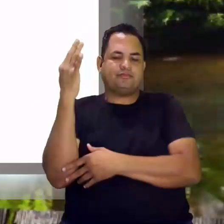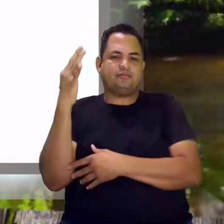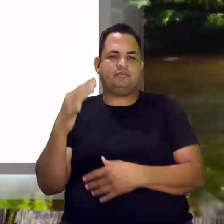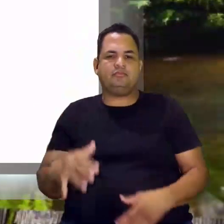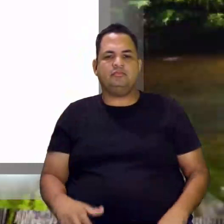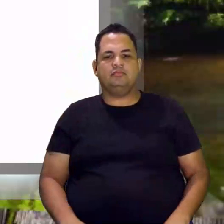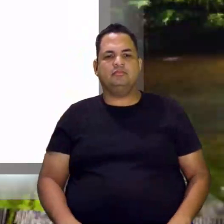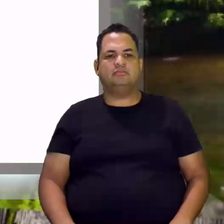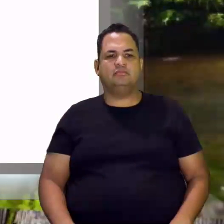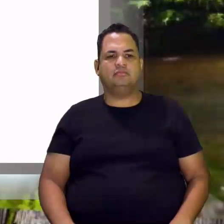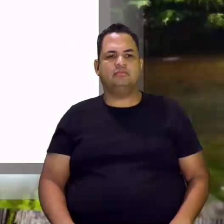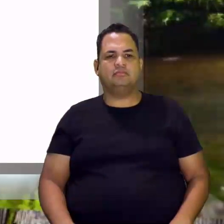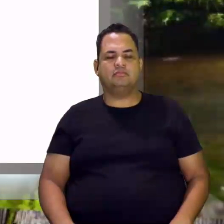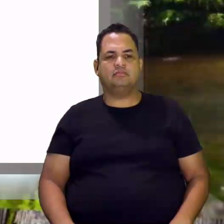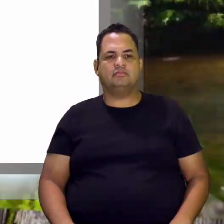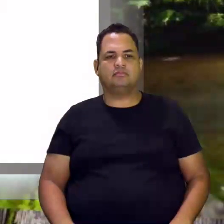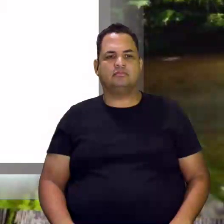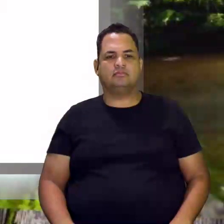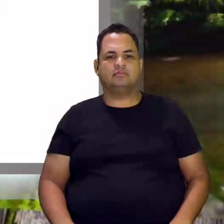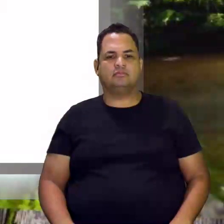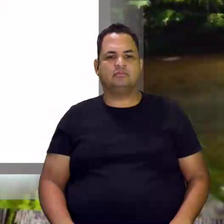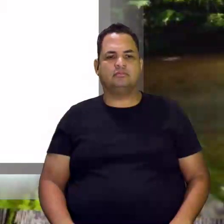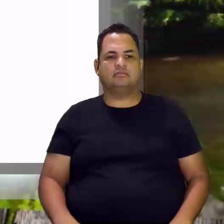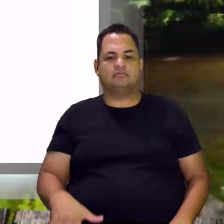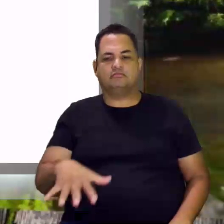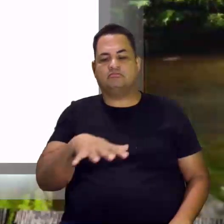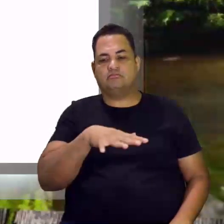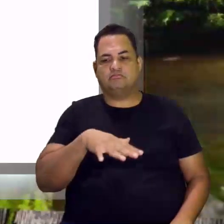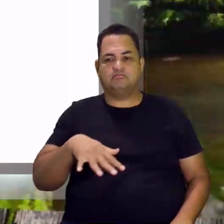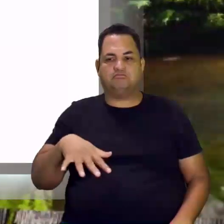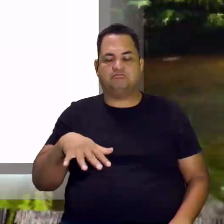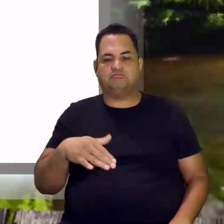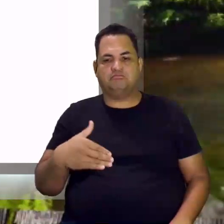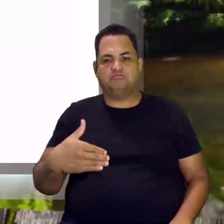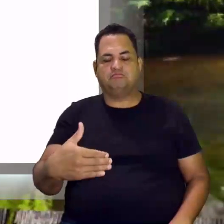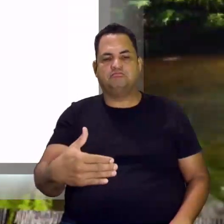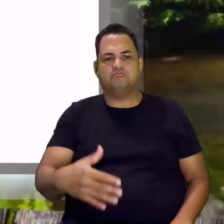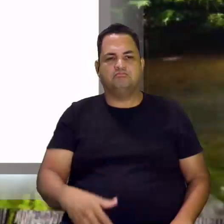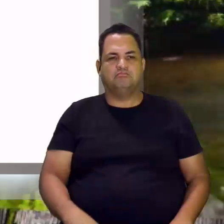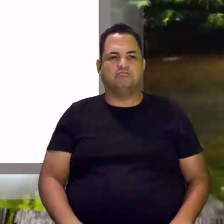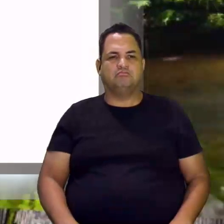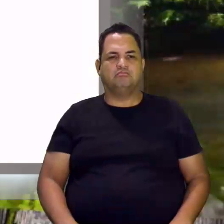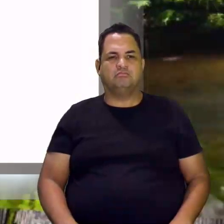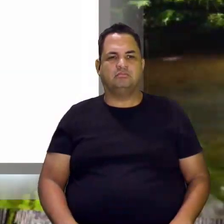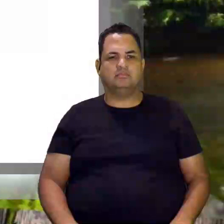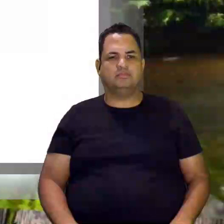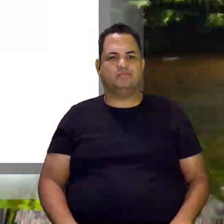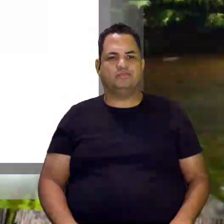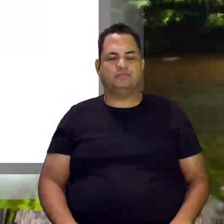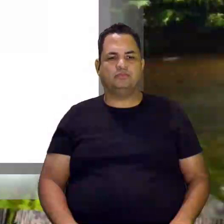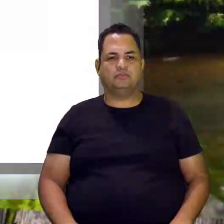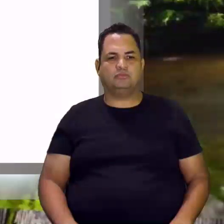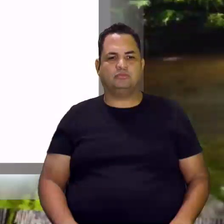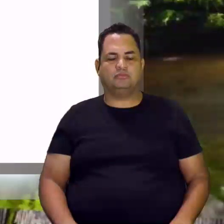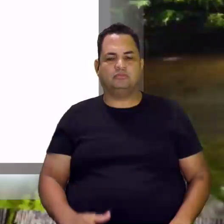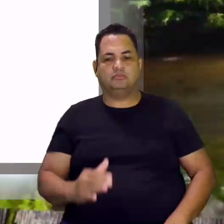E aqui, essa cena, né? Terrível. Então,